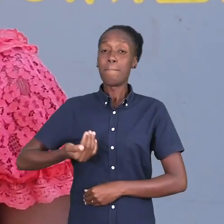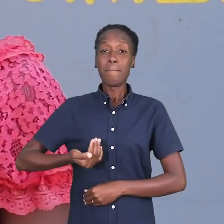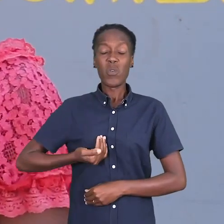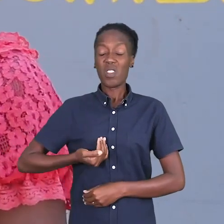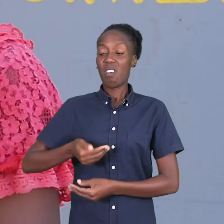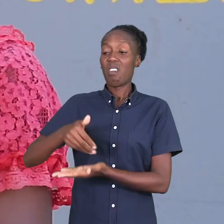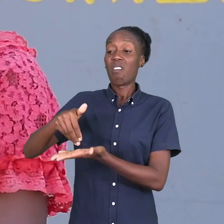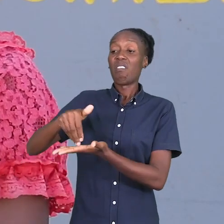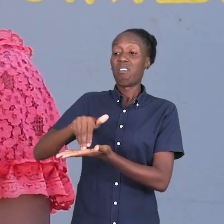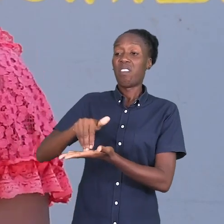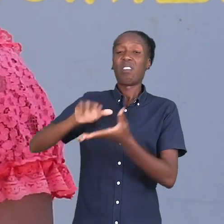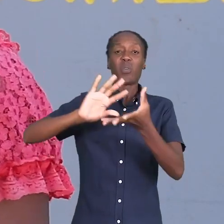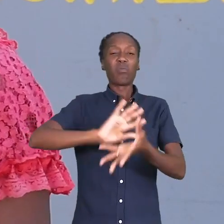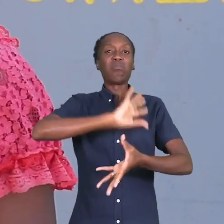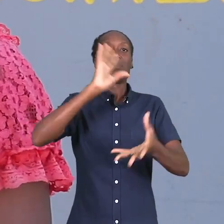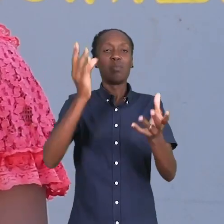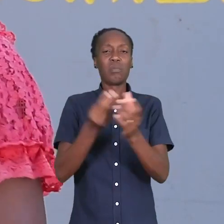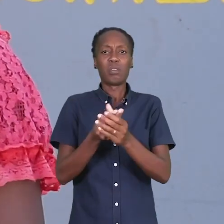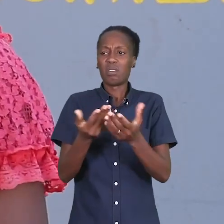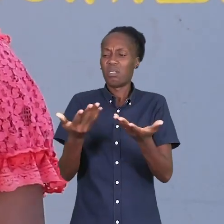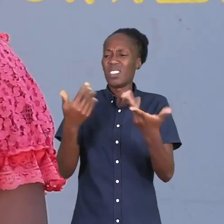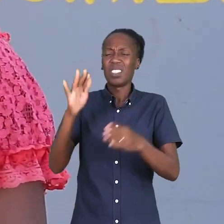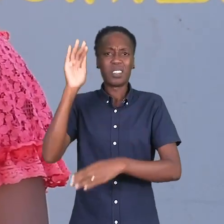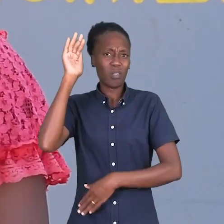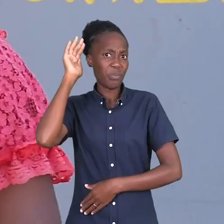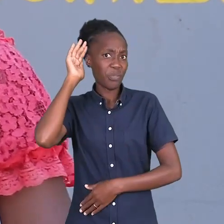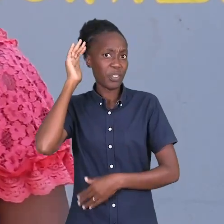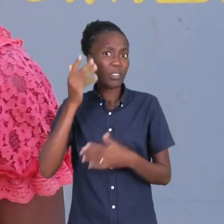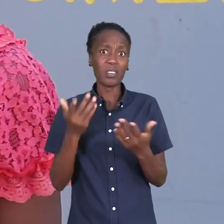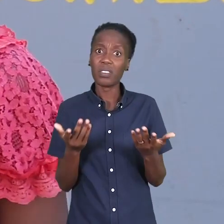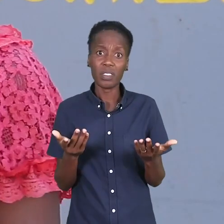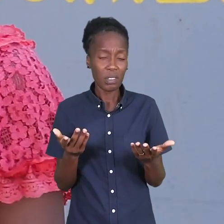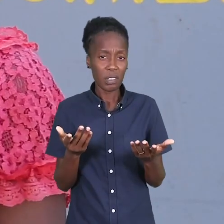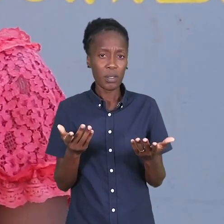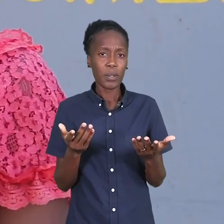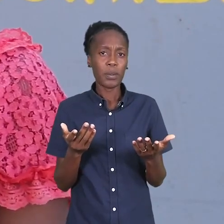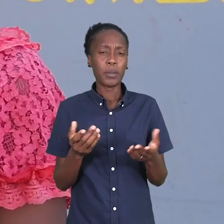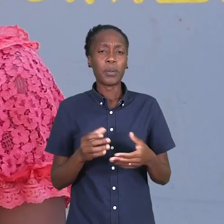é sempre é o elo mais fraco em tudo. Então, já ouvi, sim.